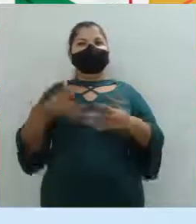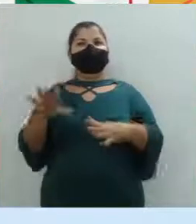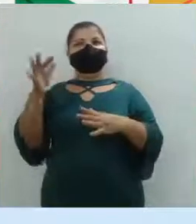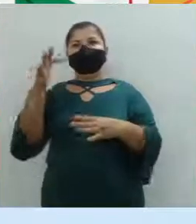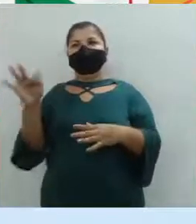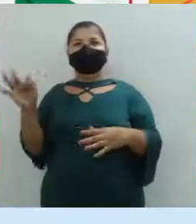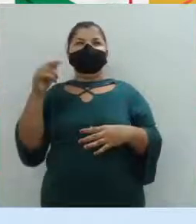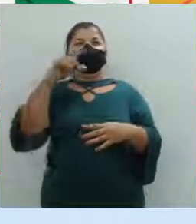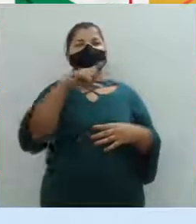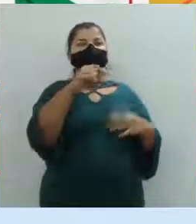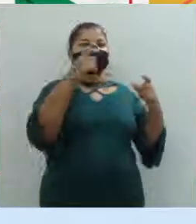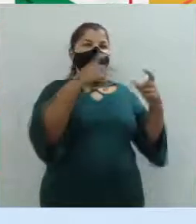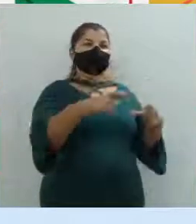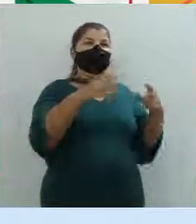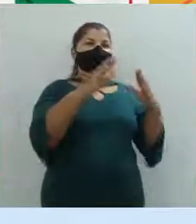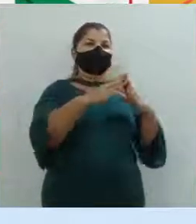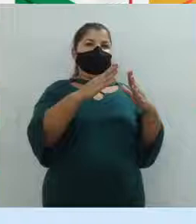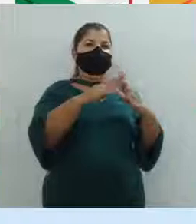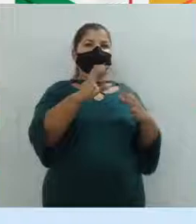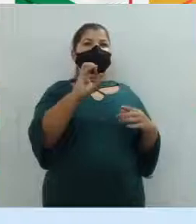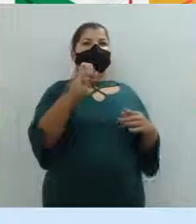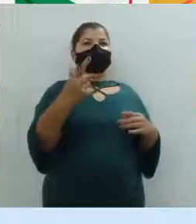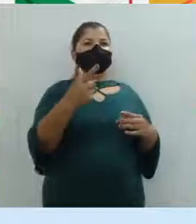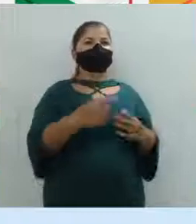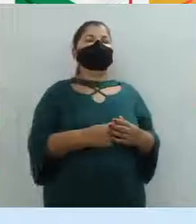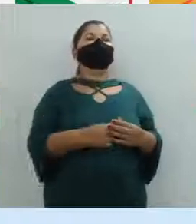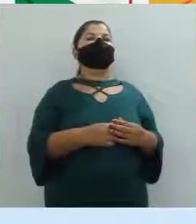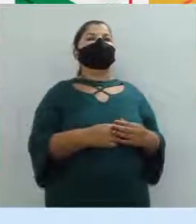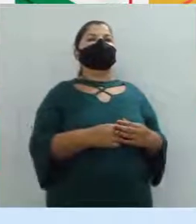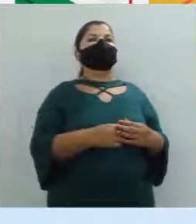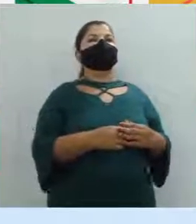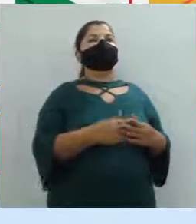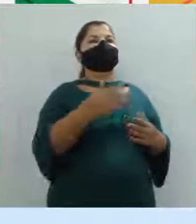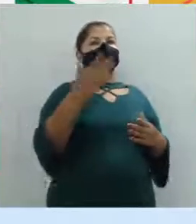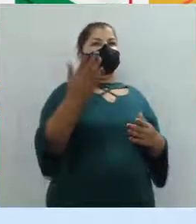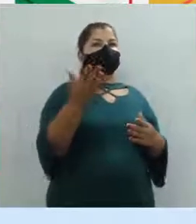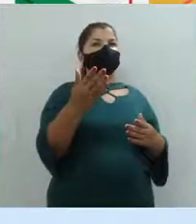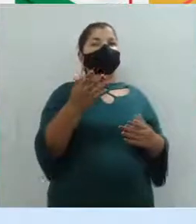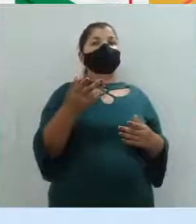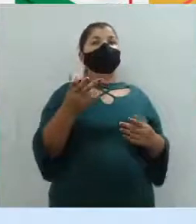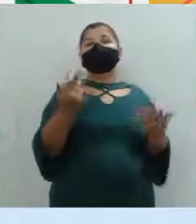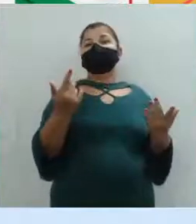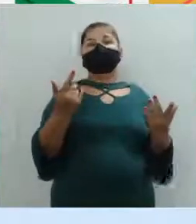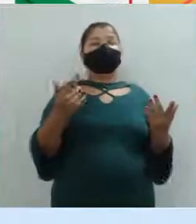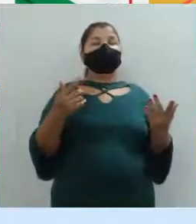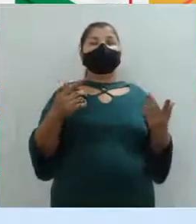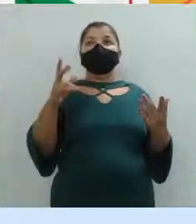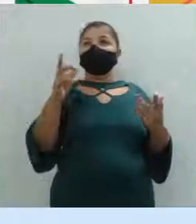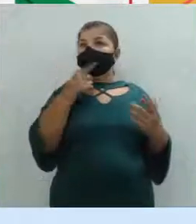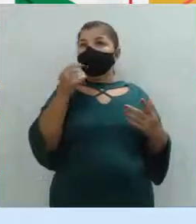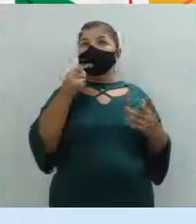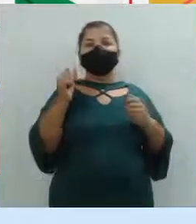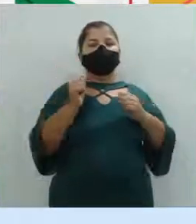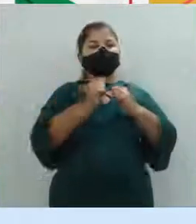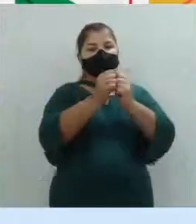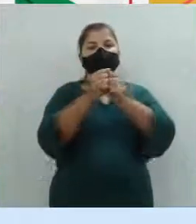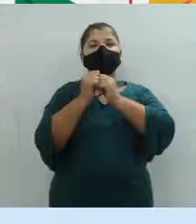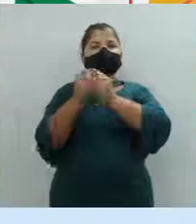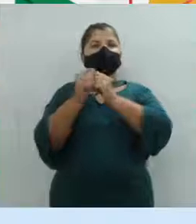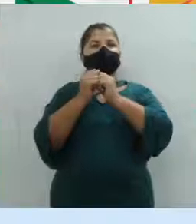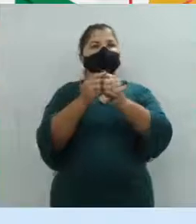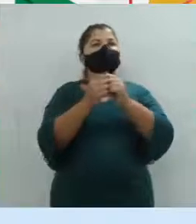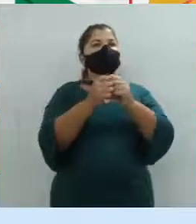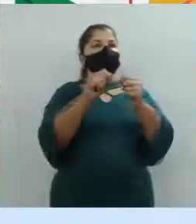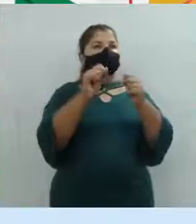um maravilhoso lugar para morar. E Marianne Perret, ela ia para onde o Oscar Niemeyer ia. Então ela fez